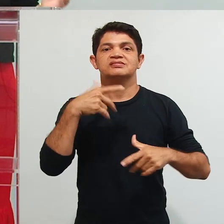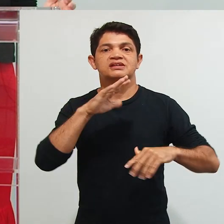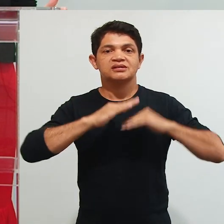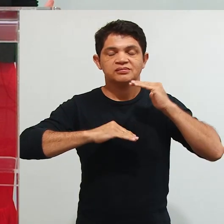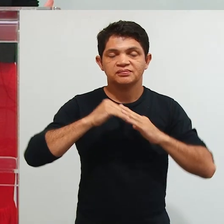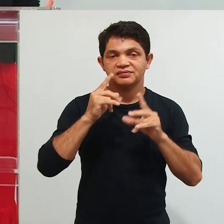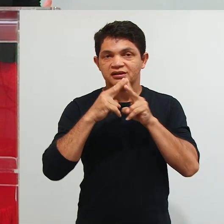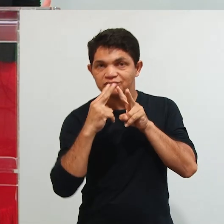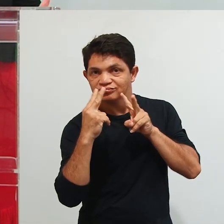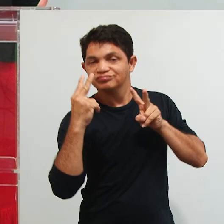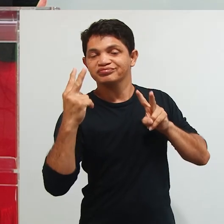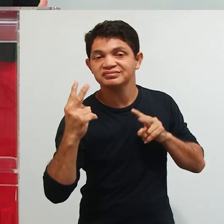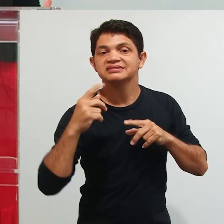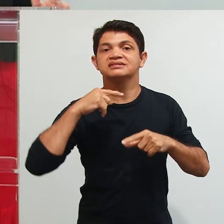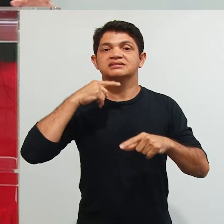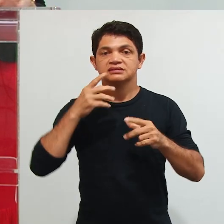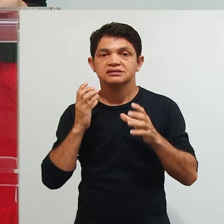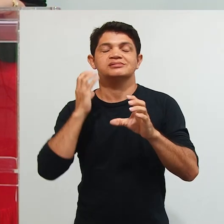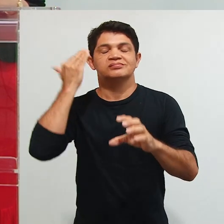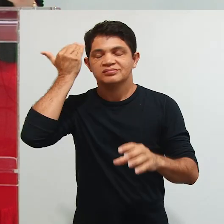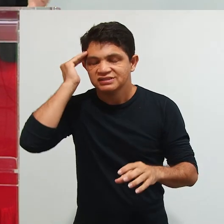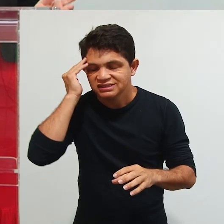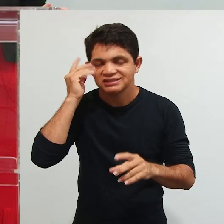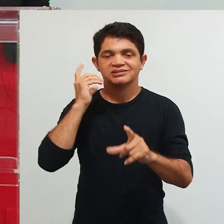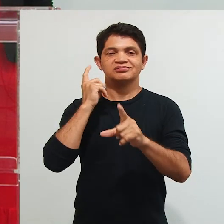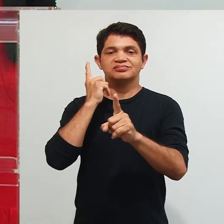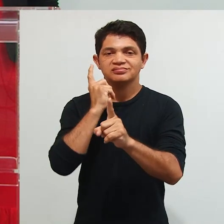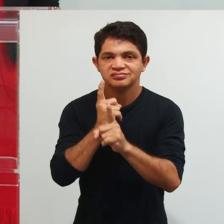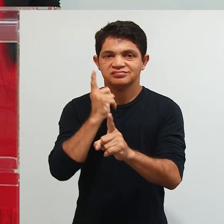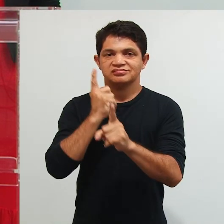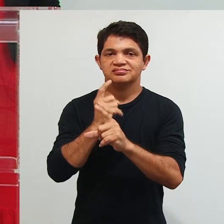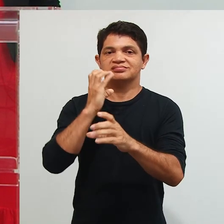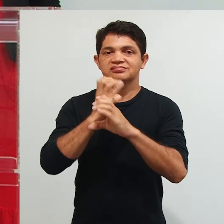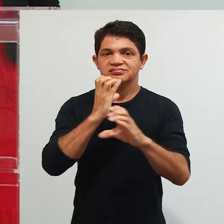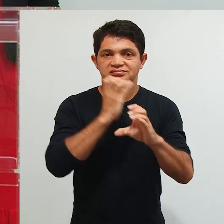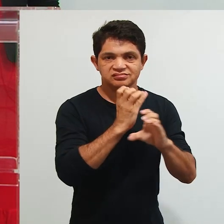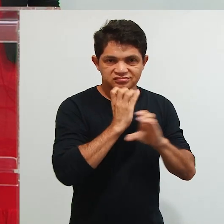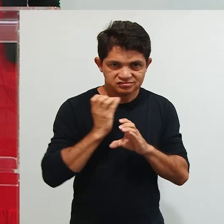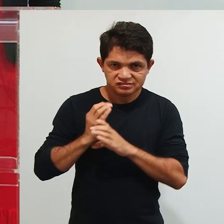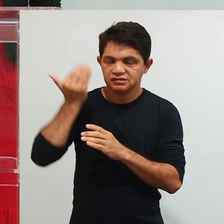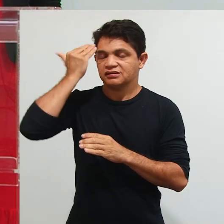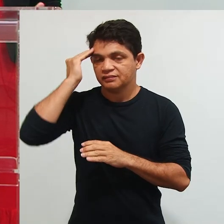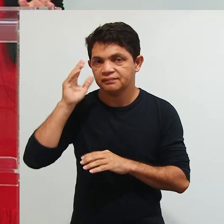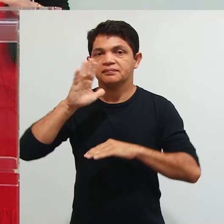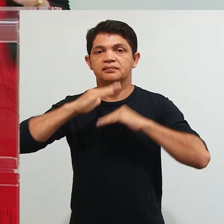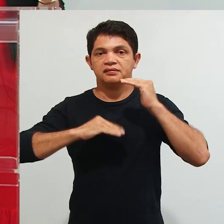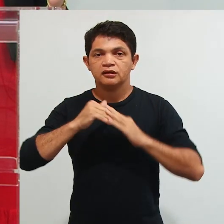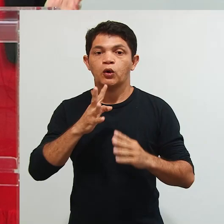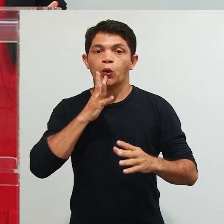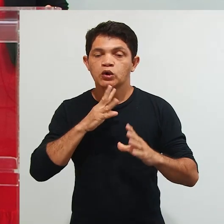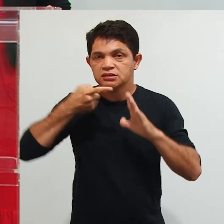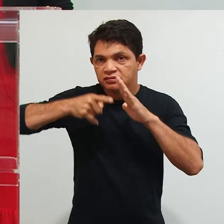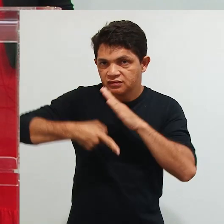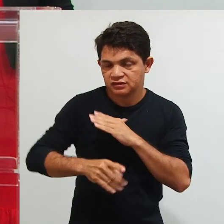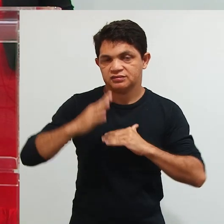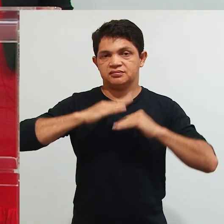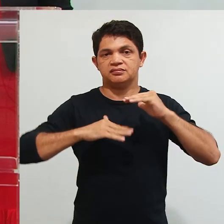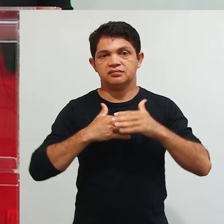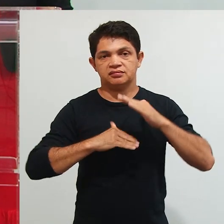uma introdução para a gente conseguir compreender um pouco sobre esses